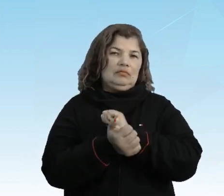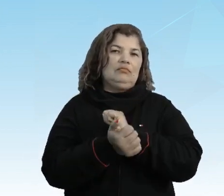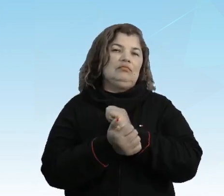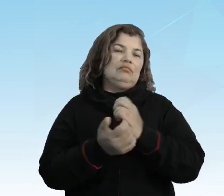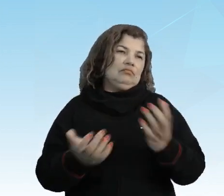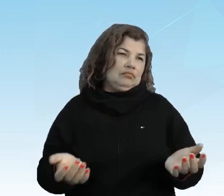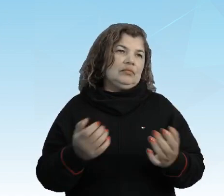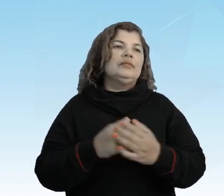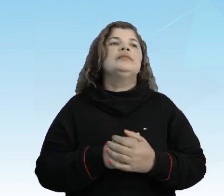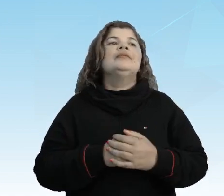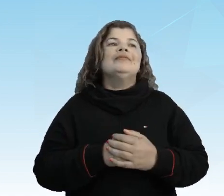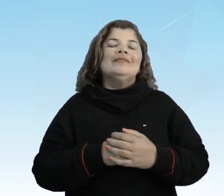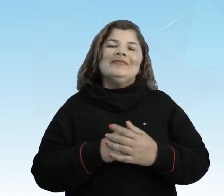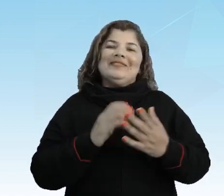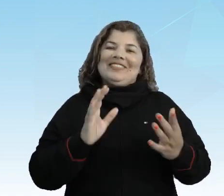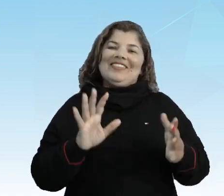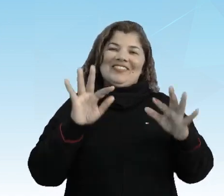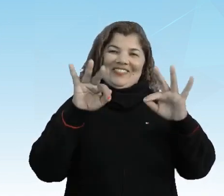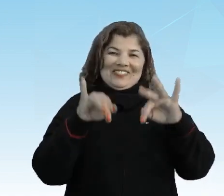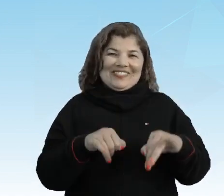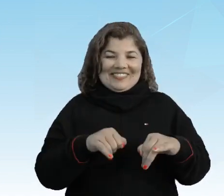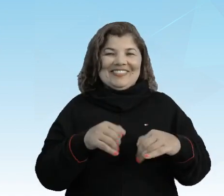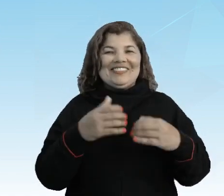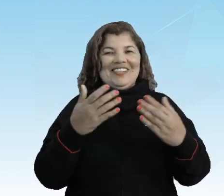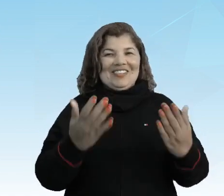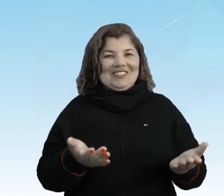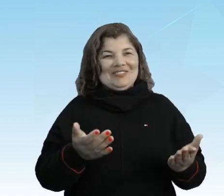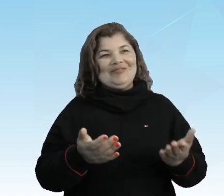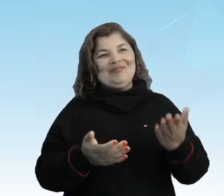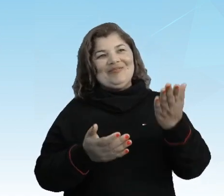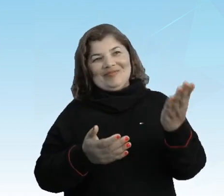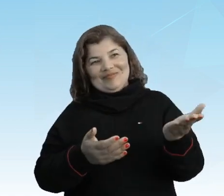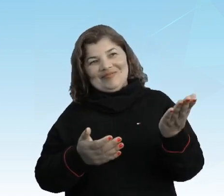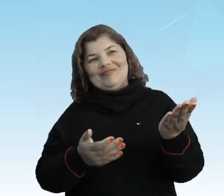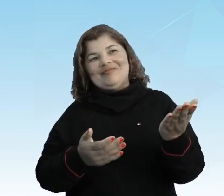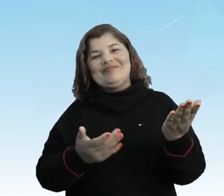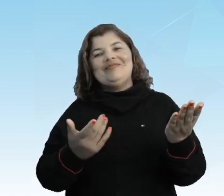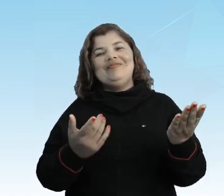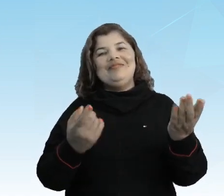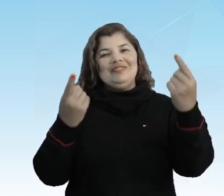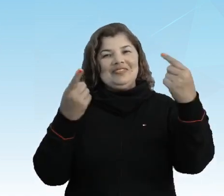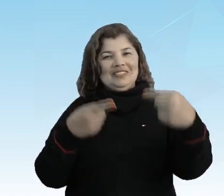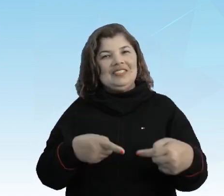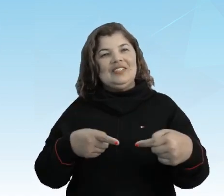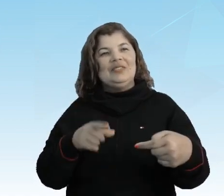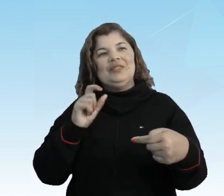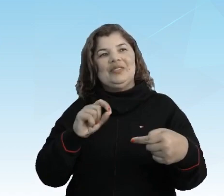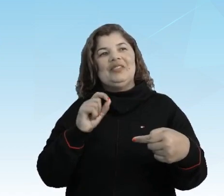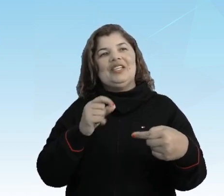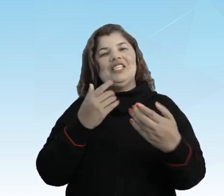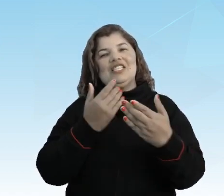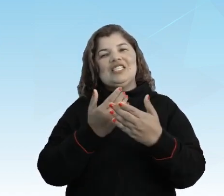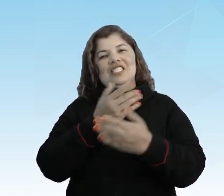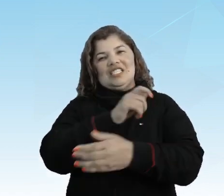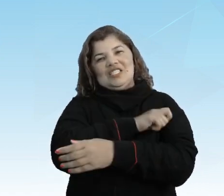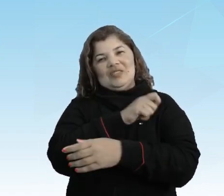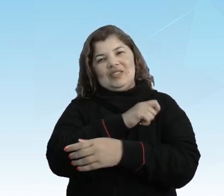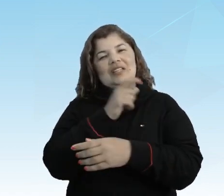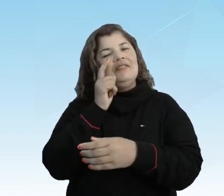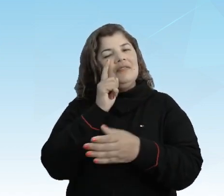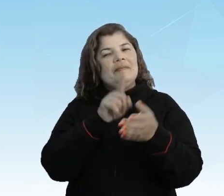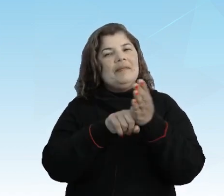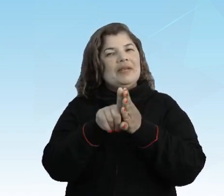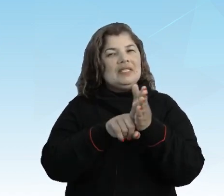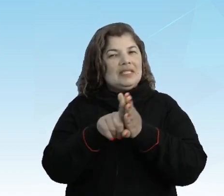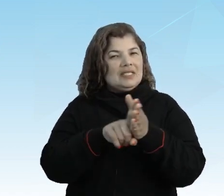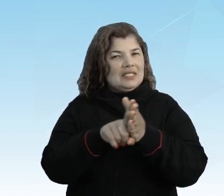chegando ao final, certo? Eu gostaria de deixar como desafio para o estudante ele observar,